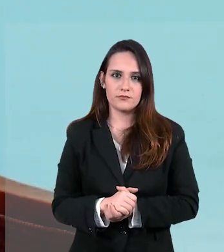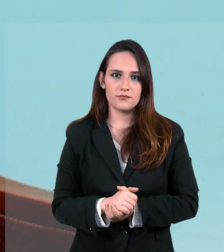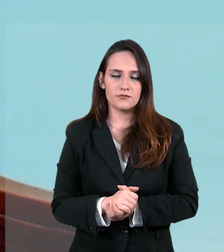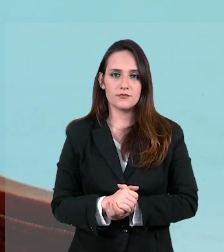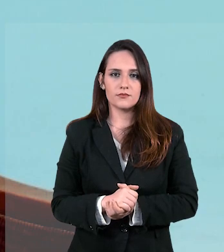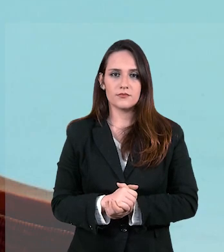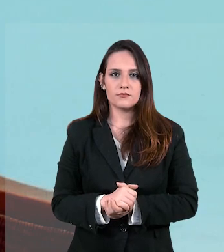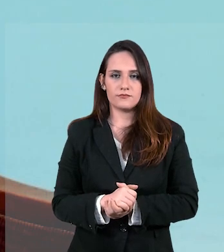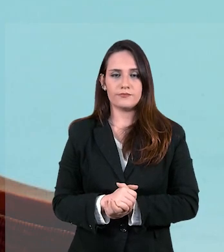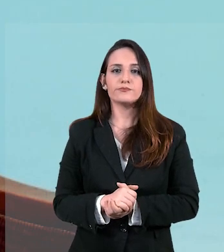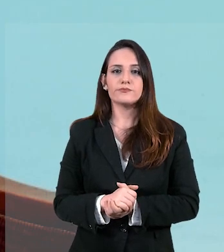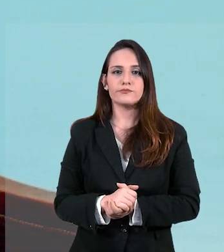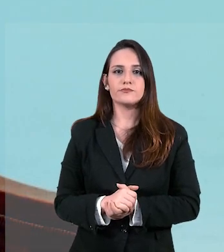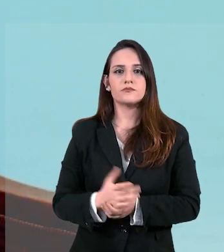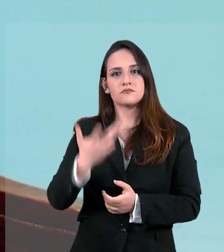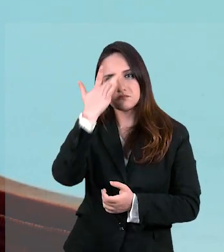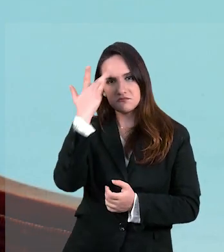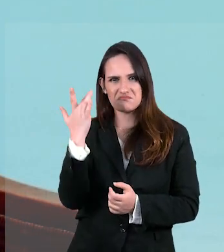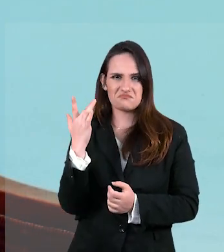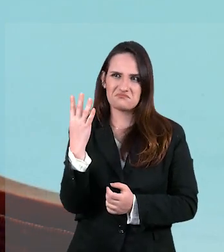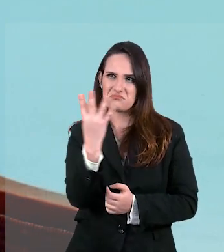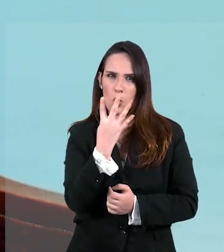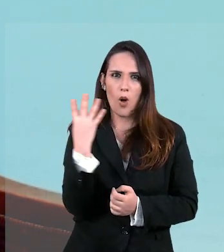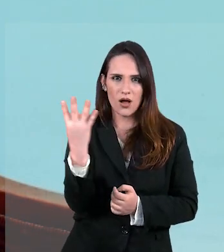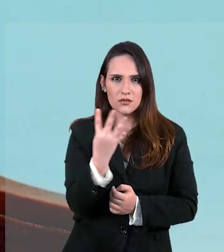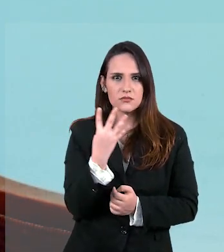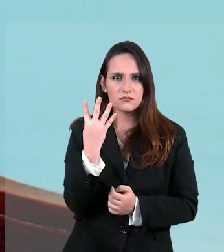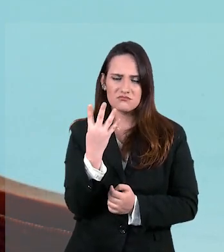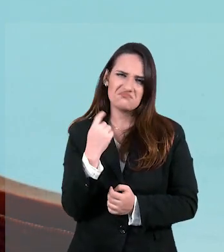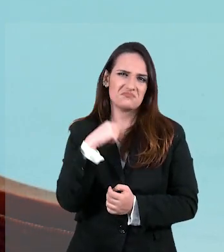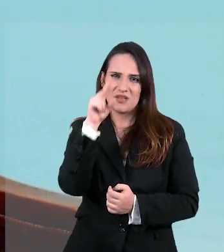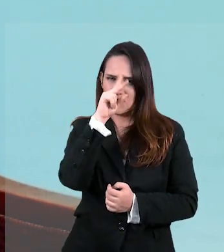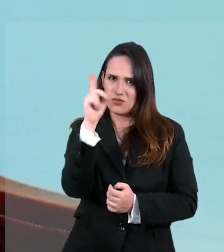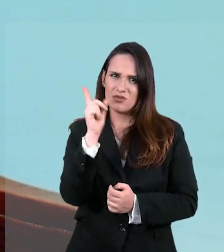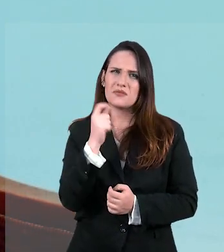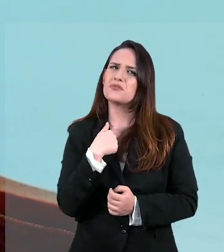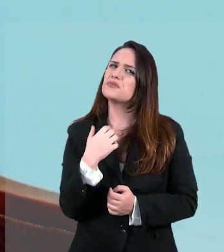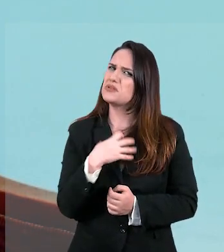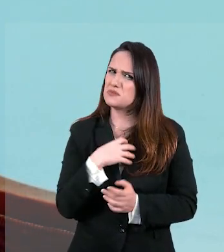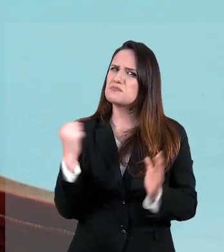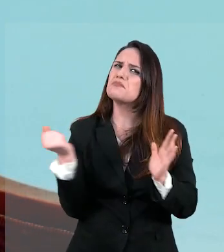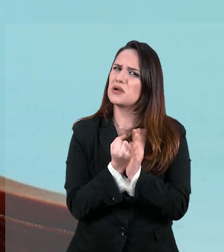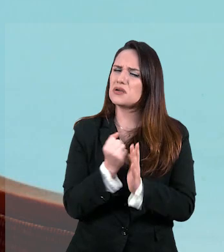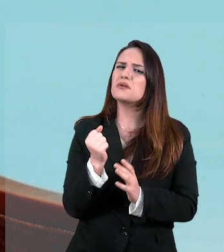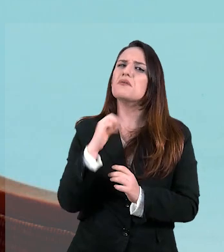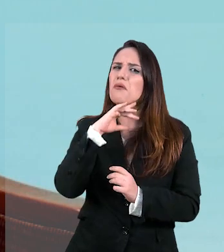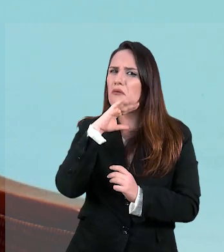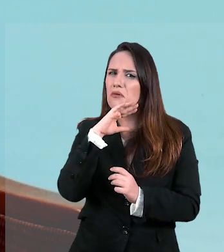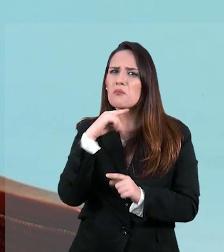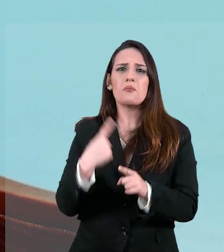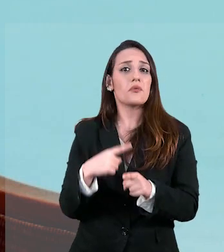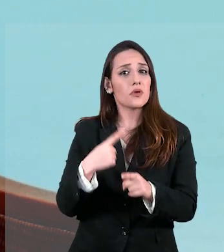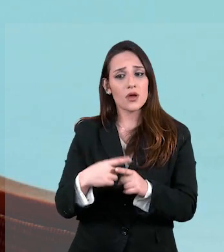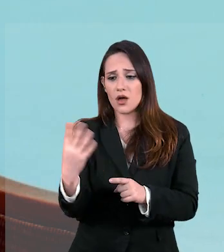agressor. Essas pessoas, e eu me lembro perfeitamente disso, e isso é o que mais me marca,